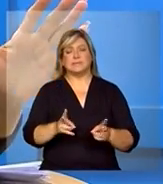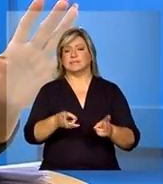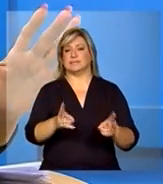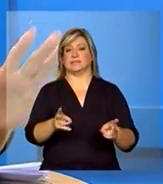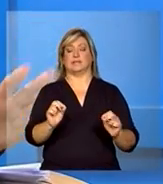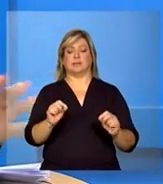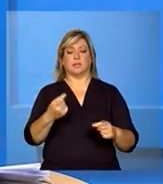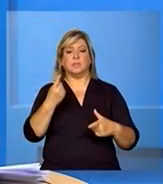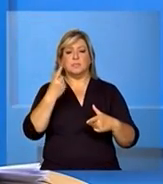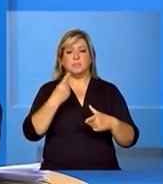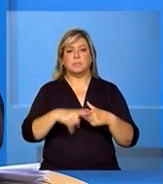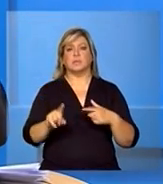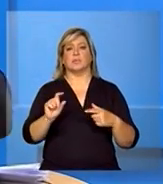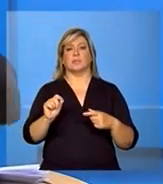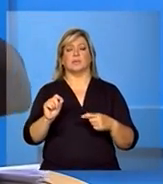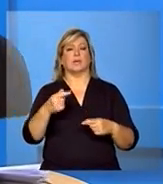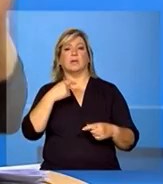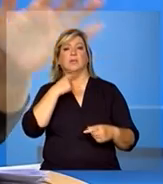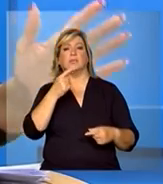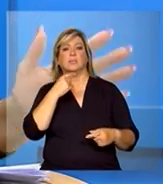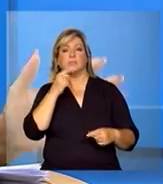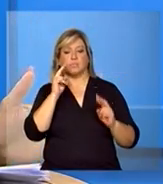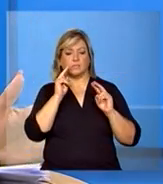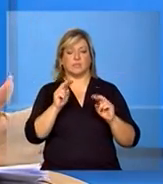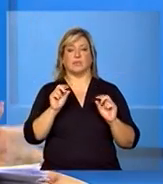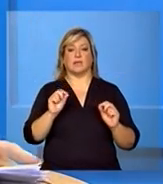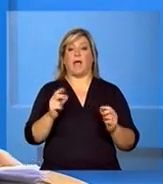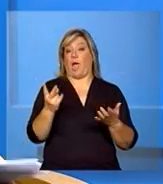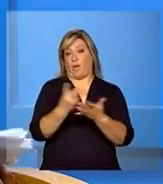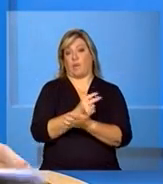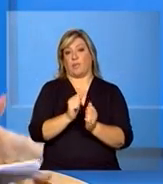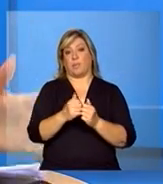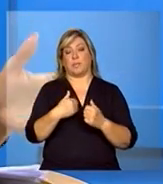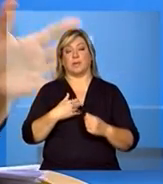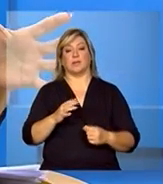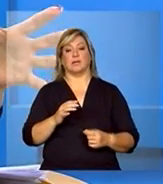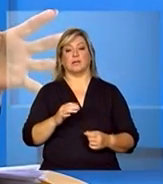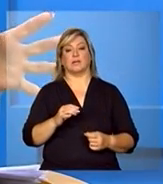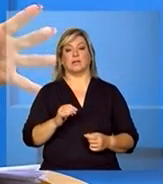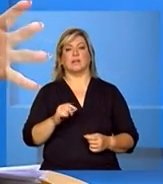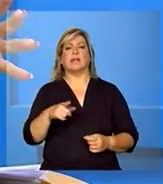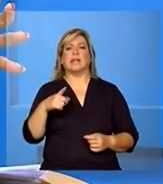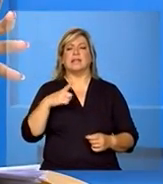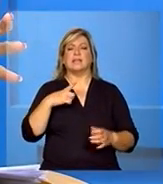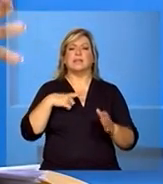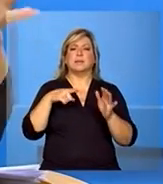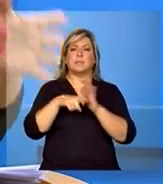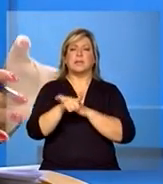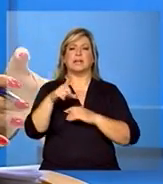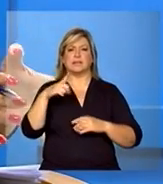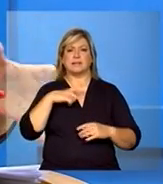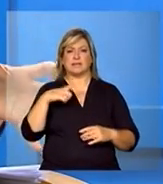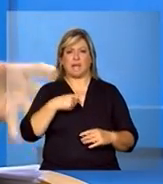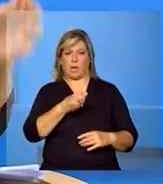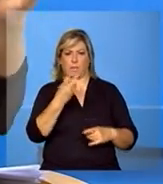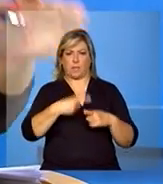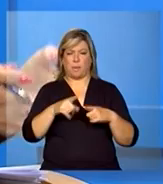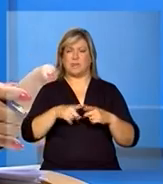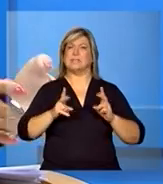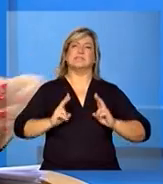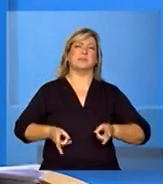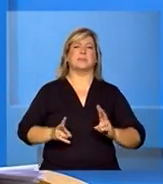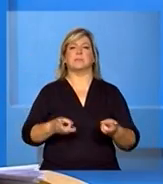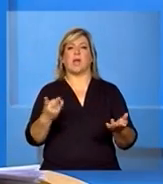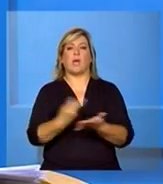dá problema eu eu não consigo acontece acontece comigo existe mais ou menos alguns problemas que sempre acontecem são